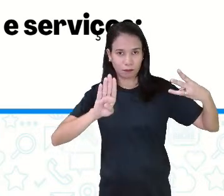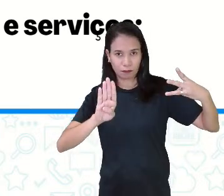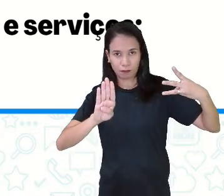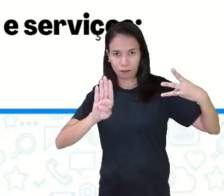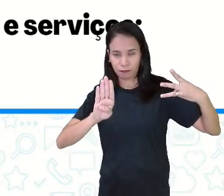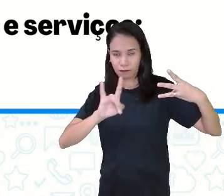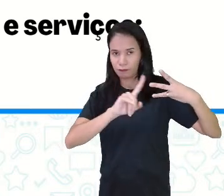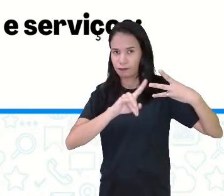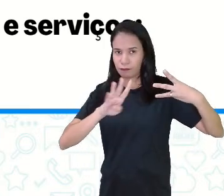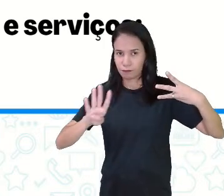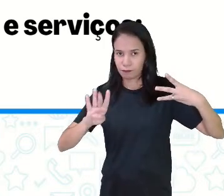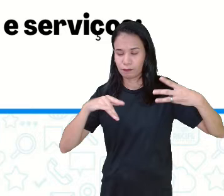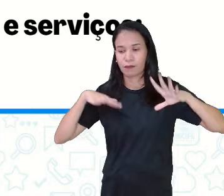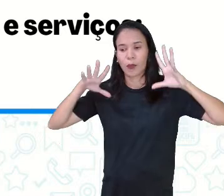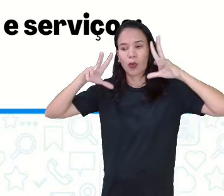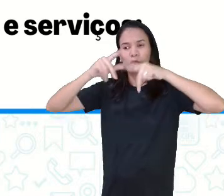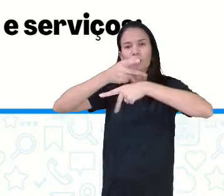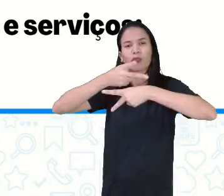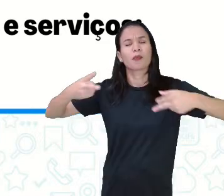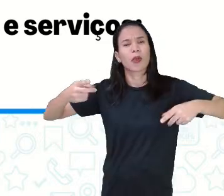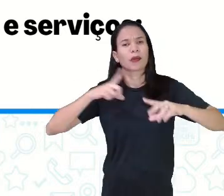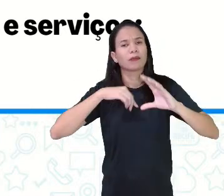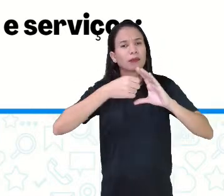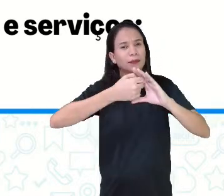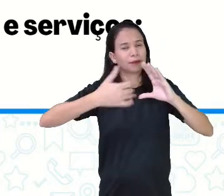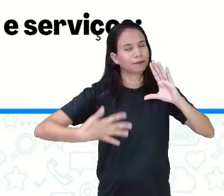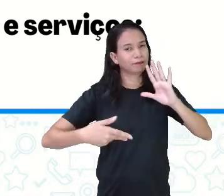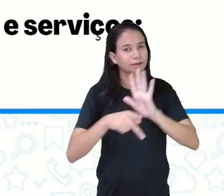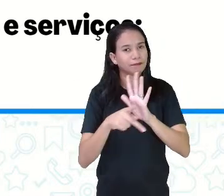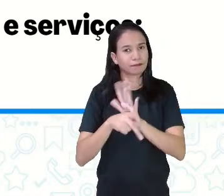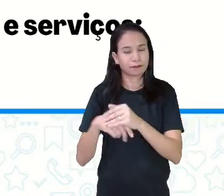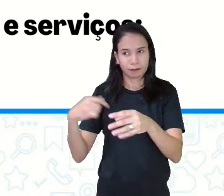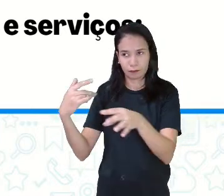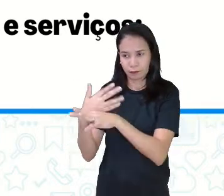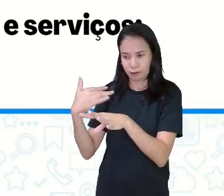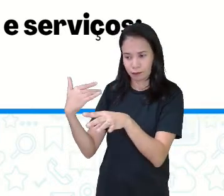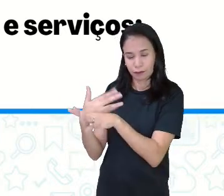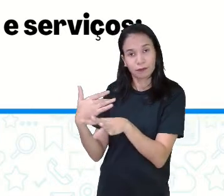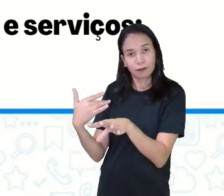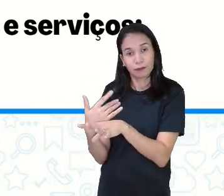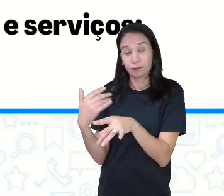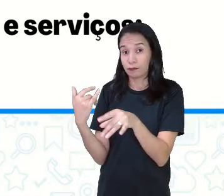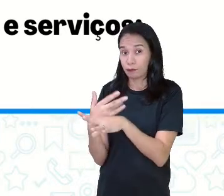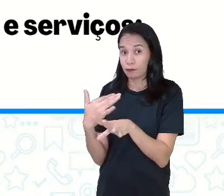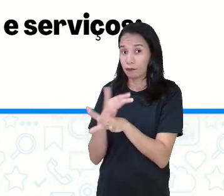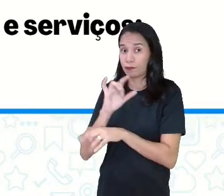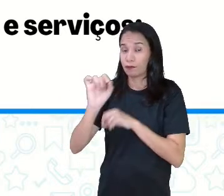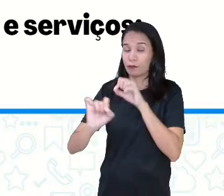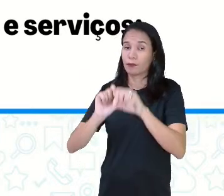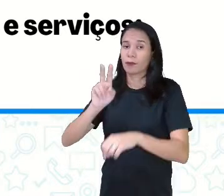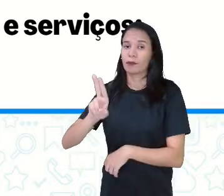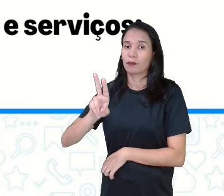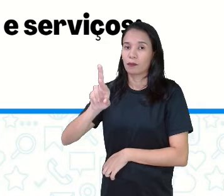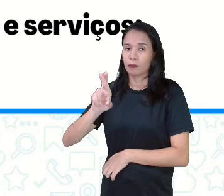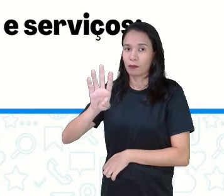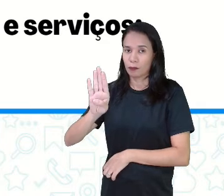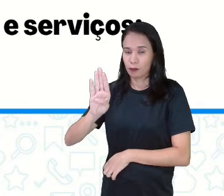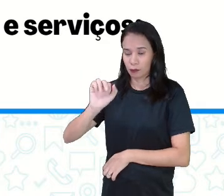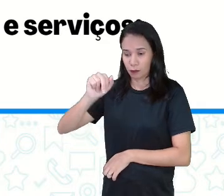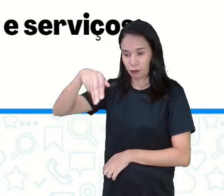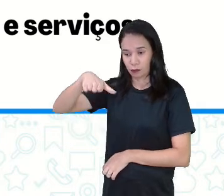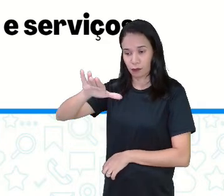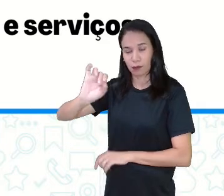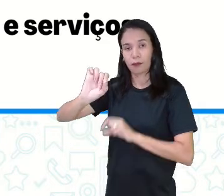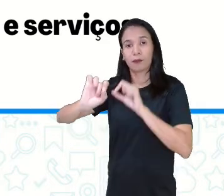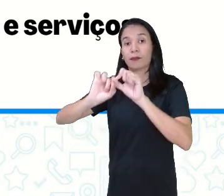B, a criação de animais. Característica do espaço urbano, Caio. Espaço urbano, a gente falou aqui que